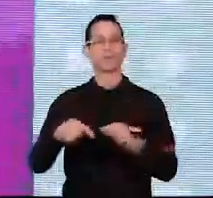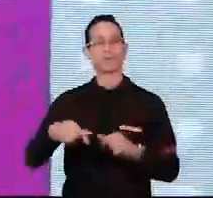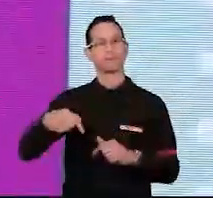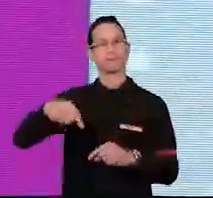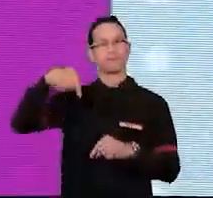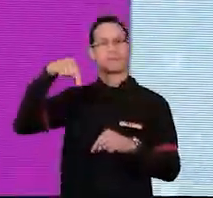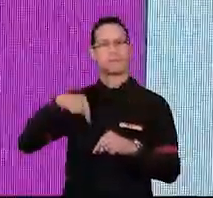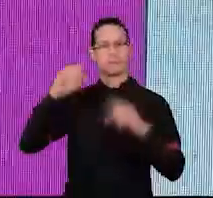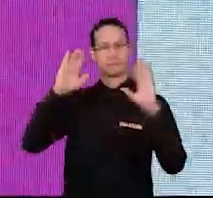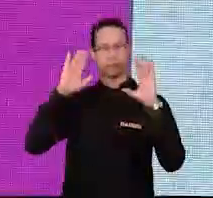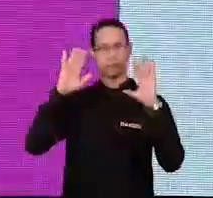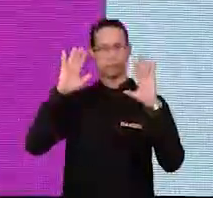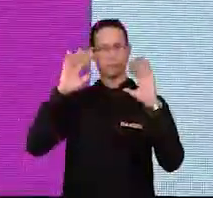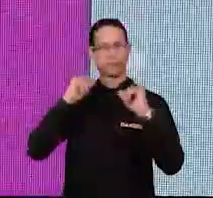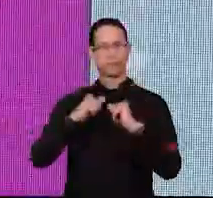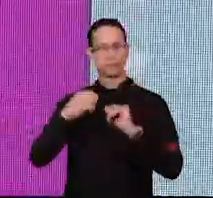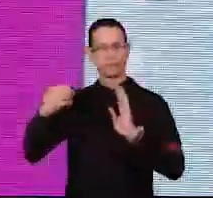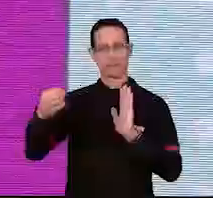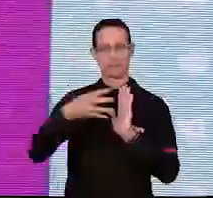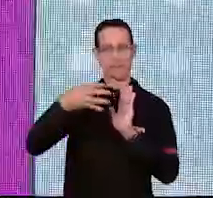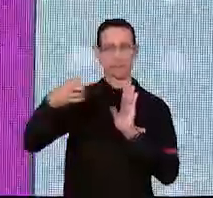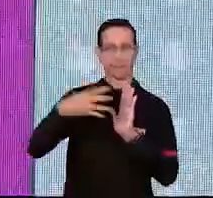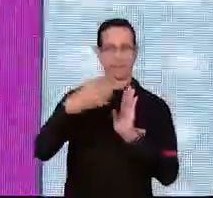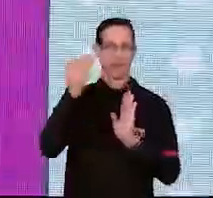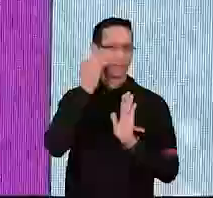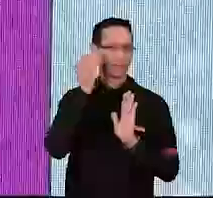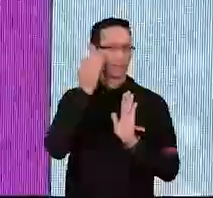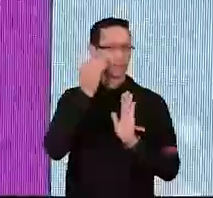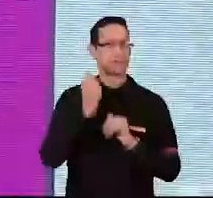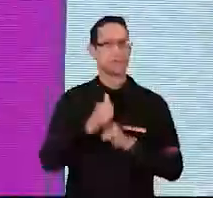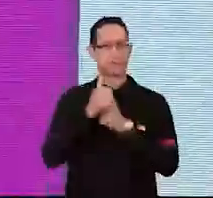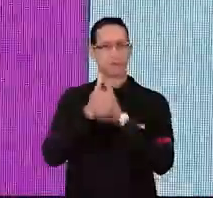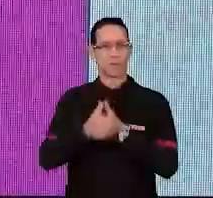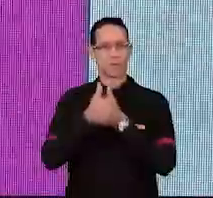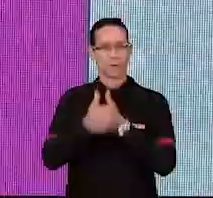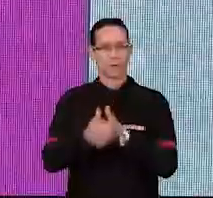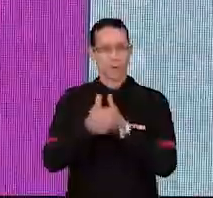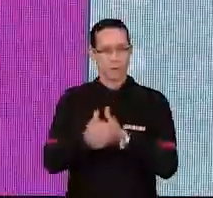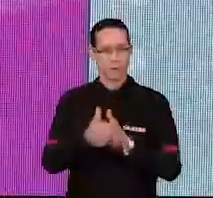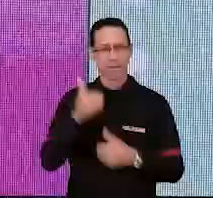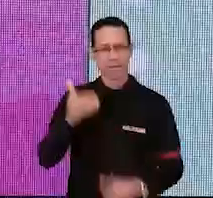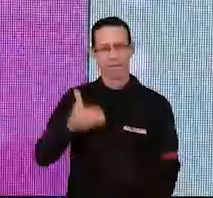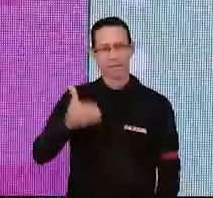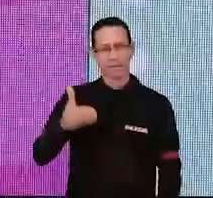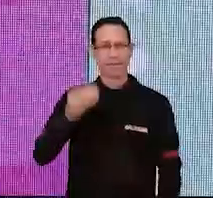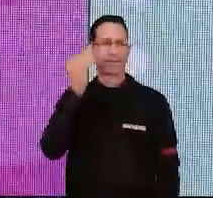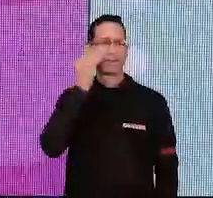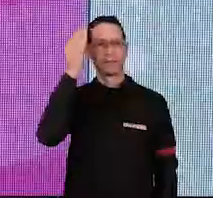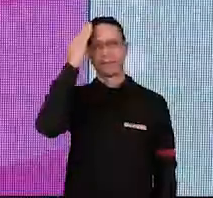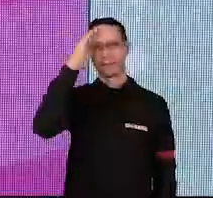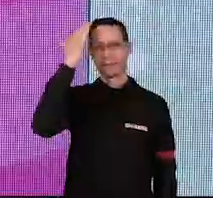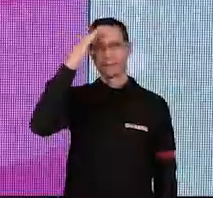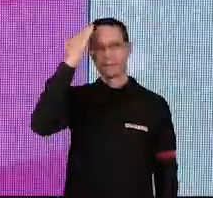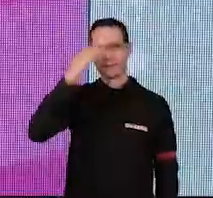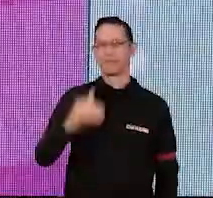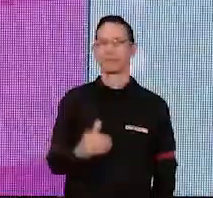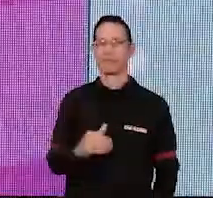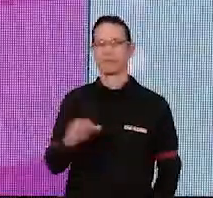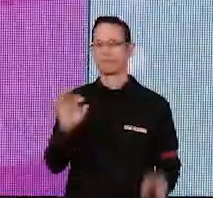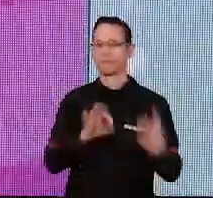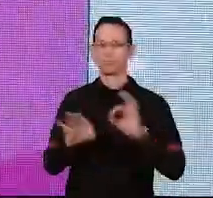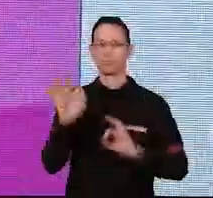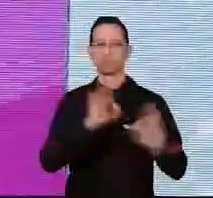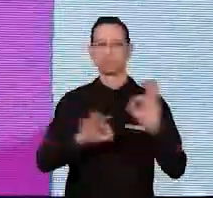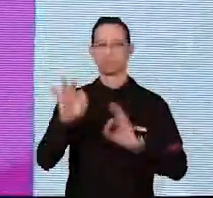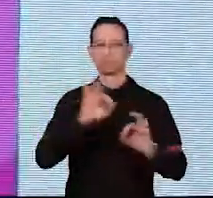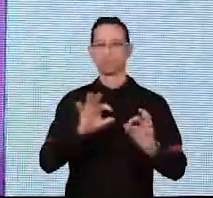trás. Vamos para um exame de imagem, vamos fazer o acompanhamento desse animal, né, para poder entender e tentar desenhar